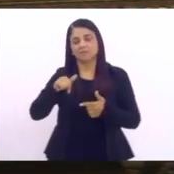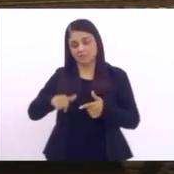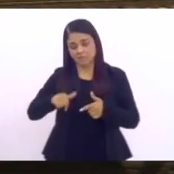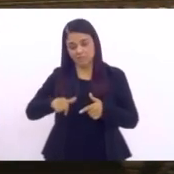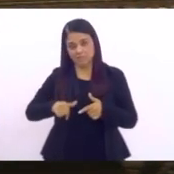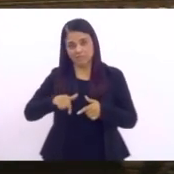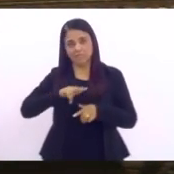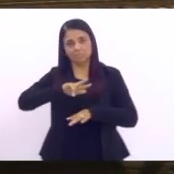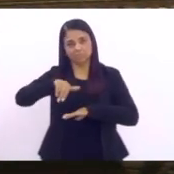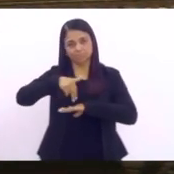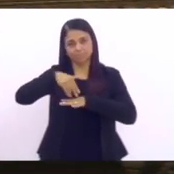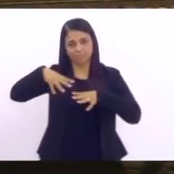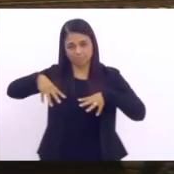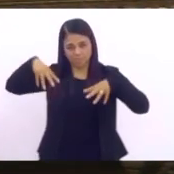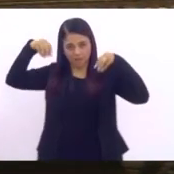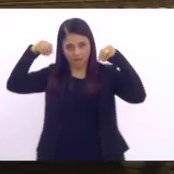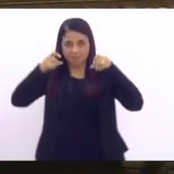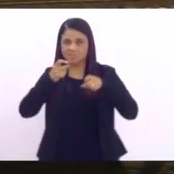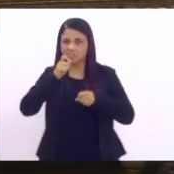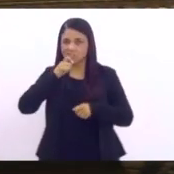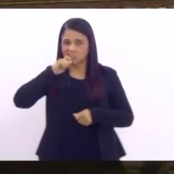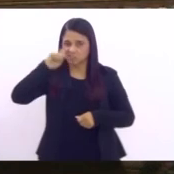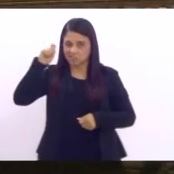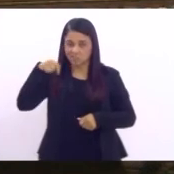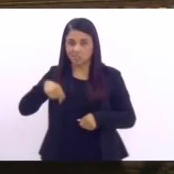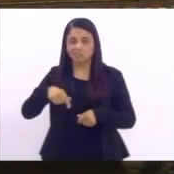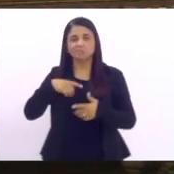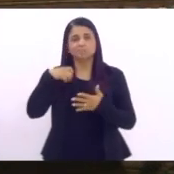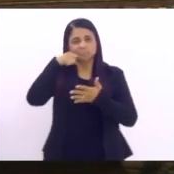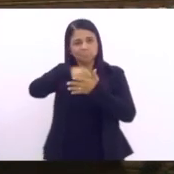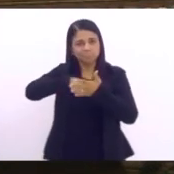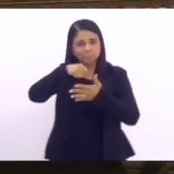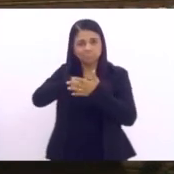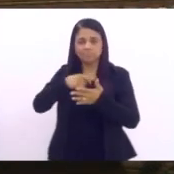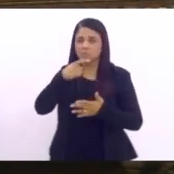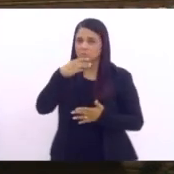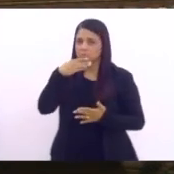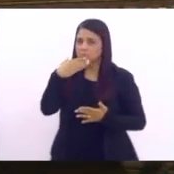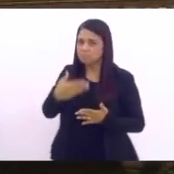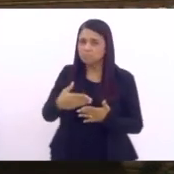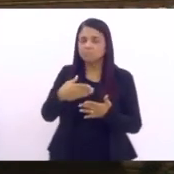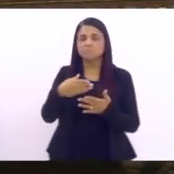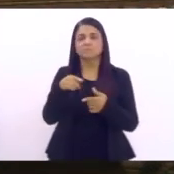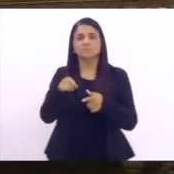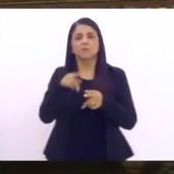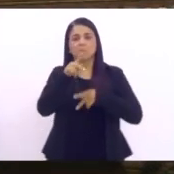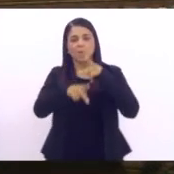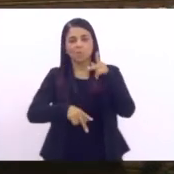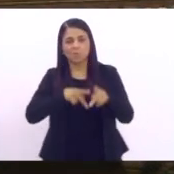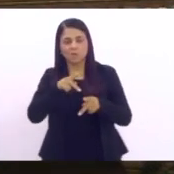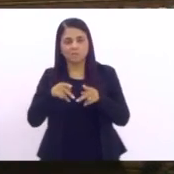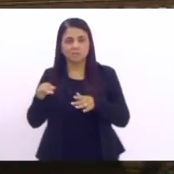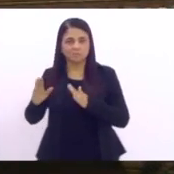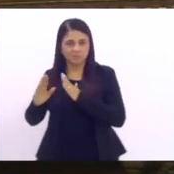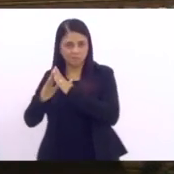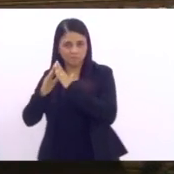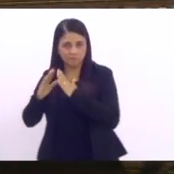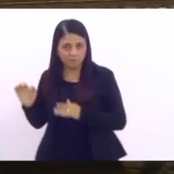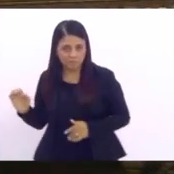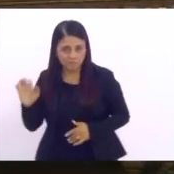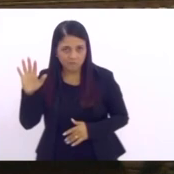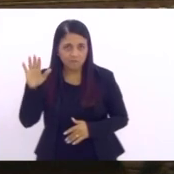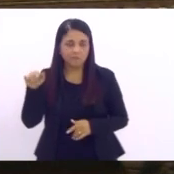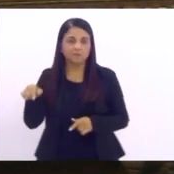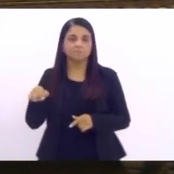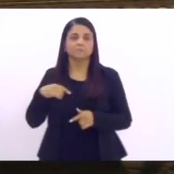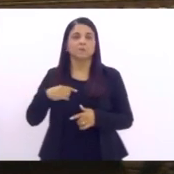Tiradentes, reivindicando a possibilidade da nossa população da favela, da nossa população negra, da nossa